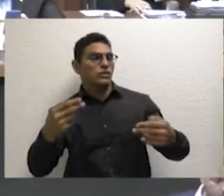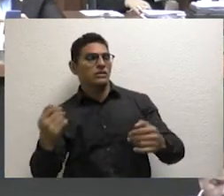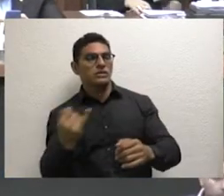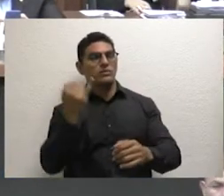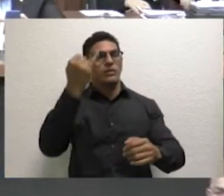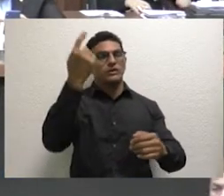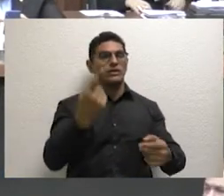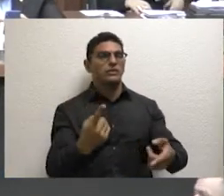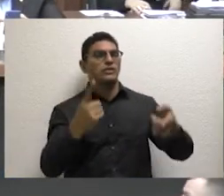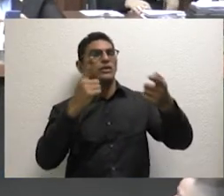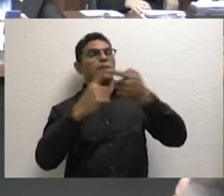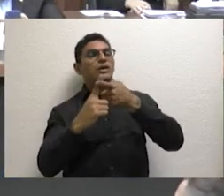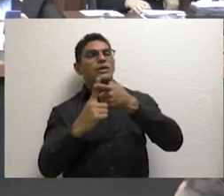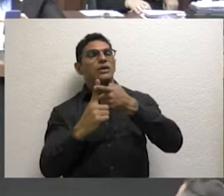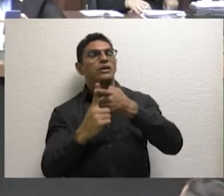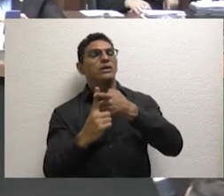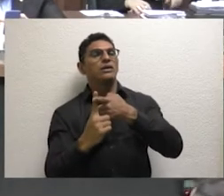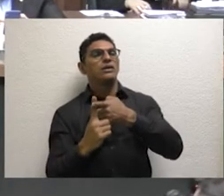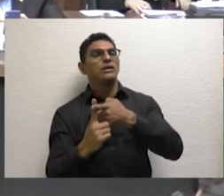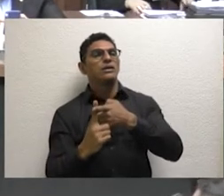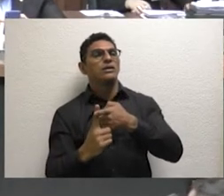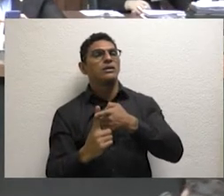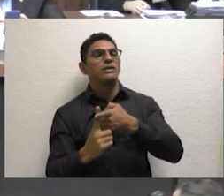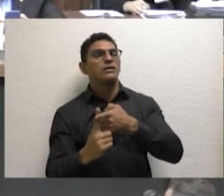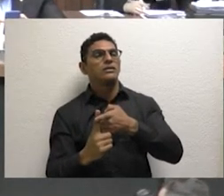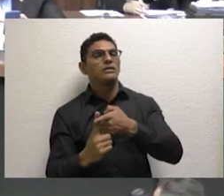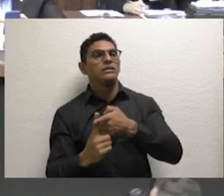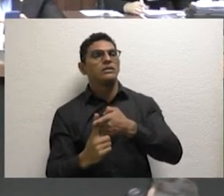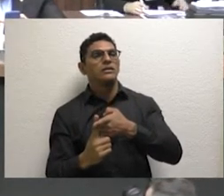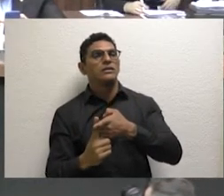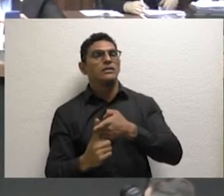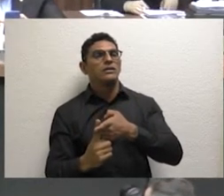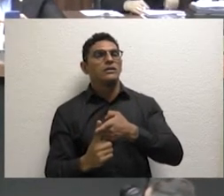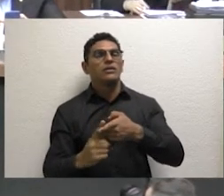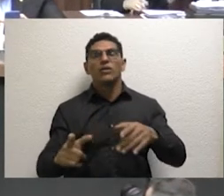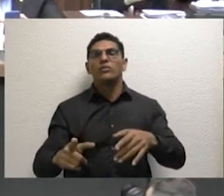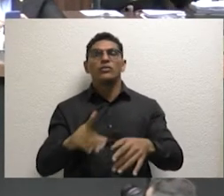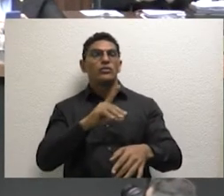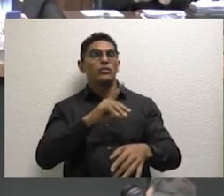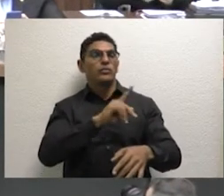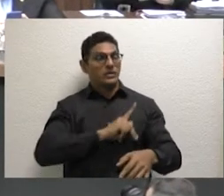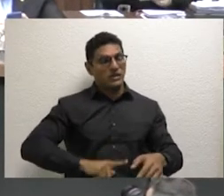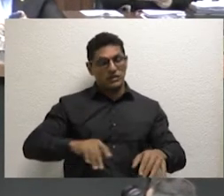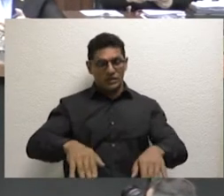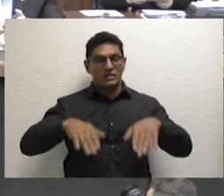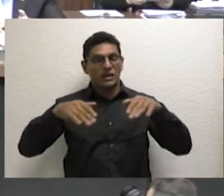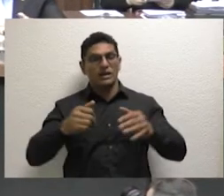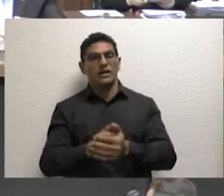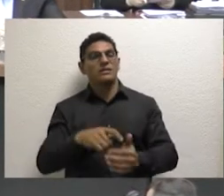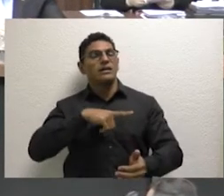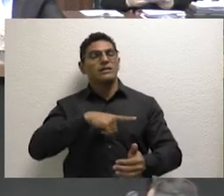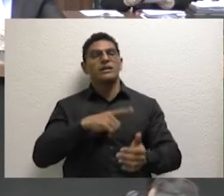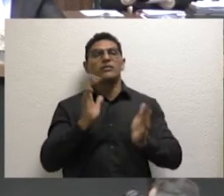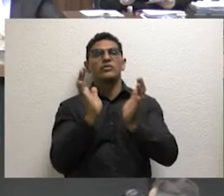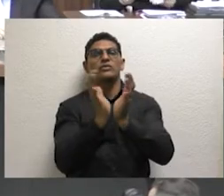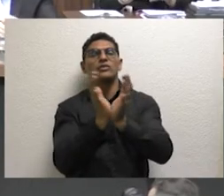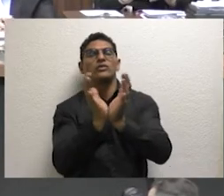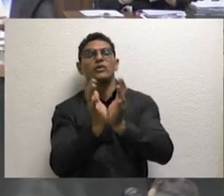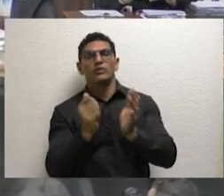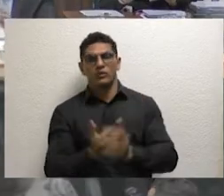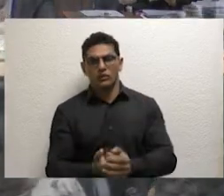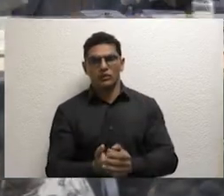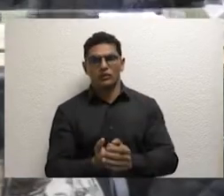vossa excelência como magistrado desta casa e aqui tem uma comissão de educação